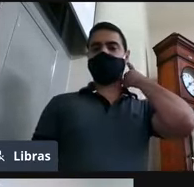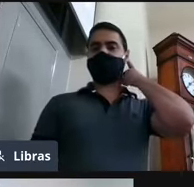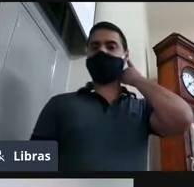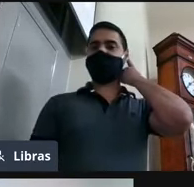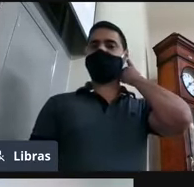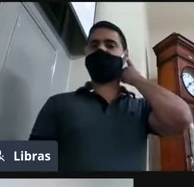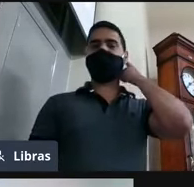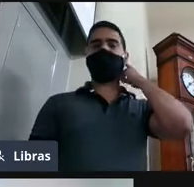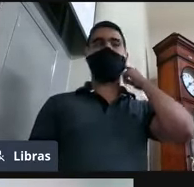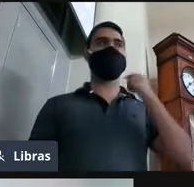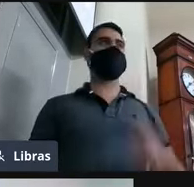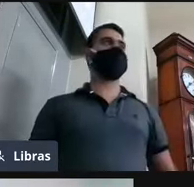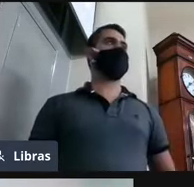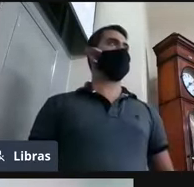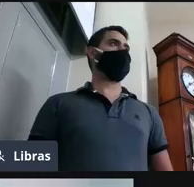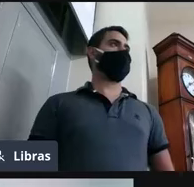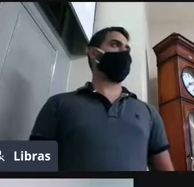Próximo